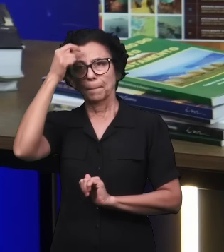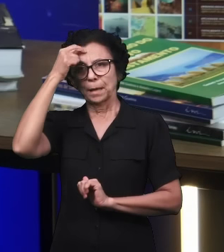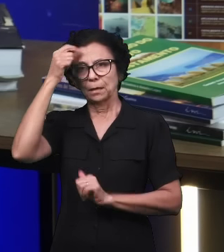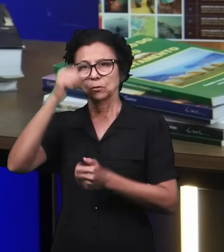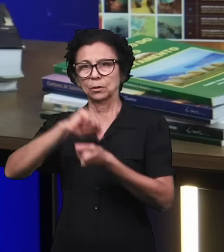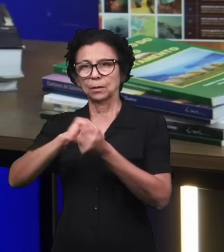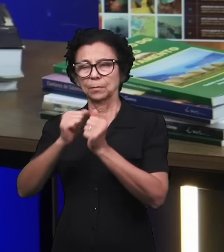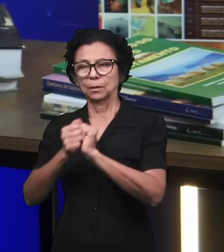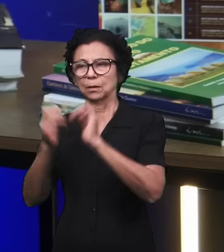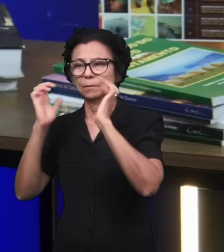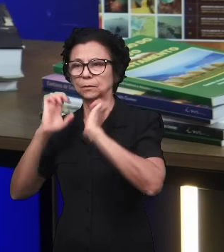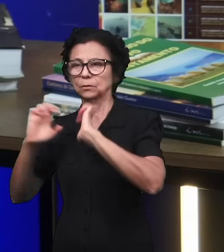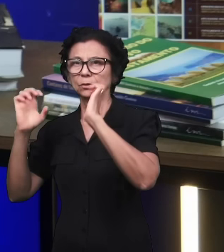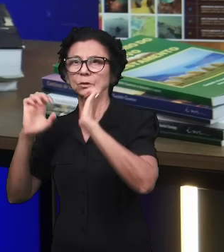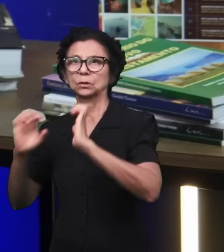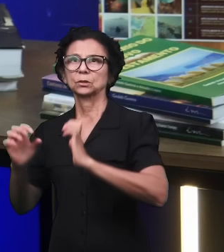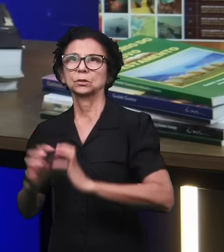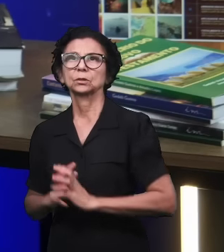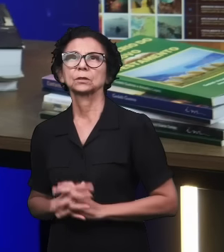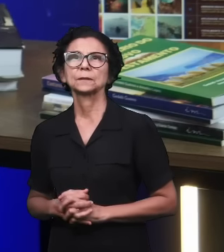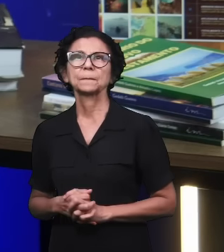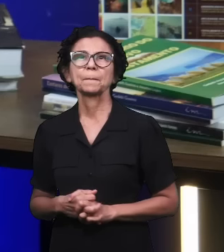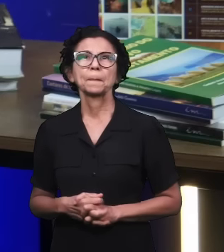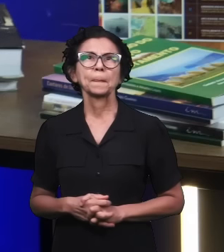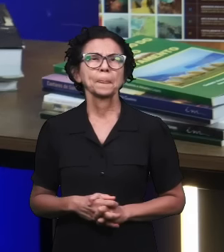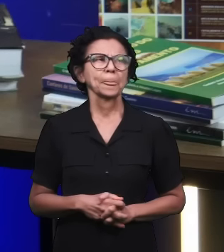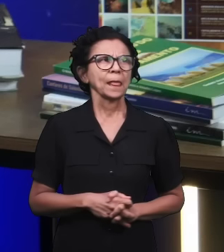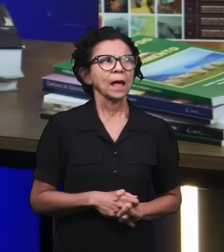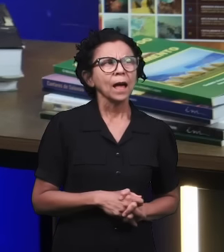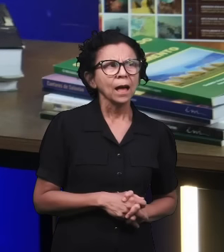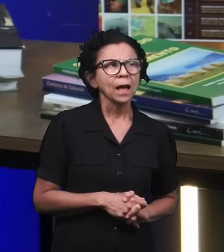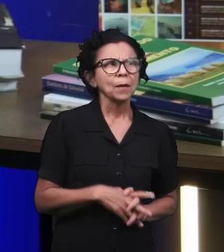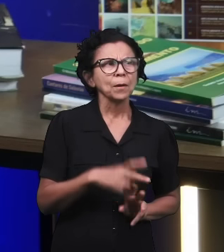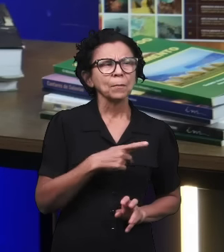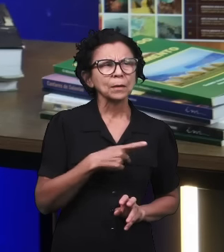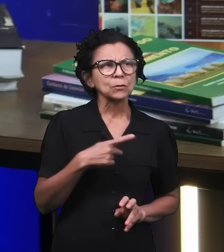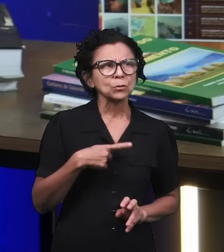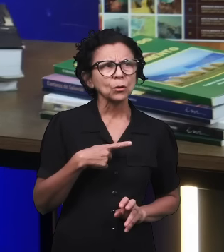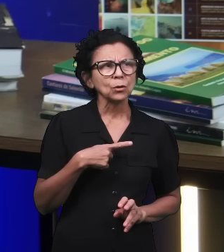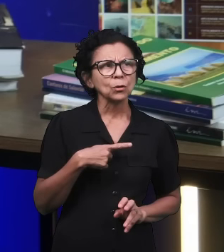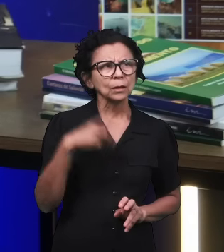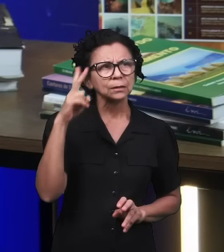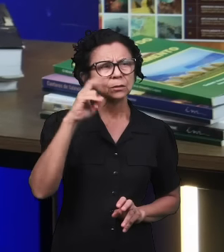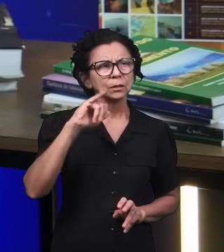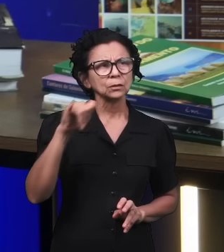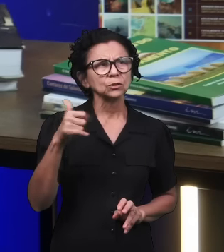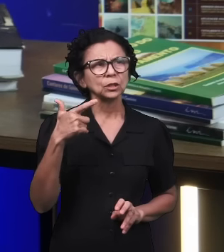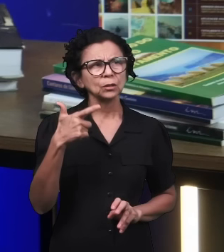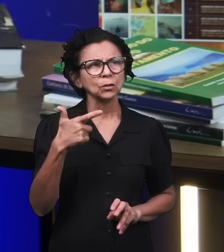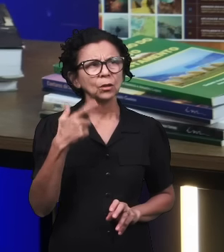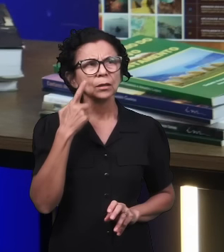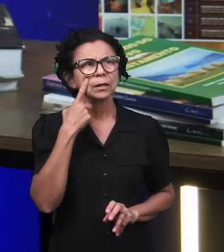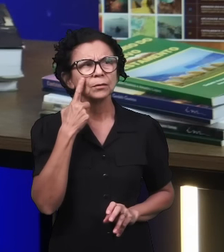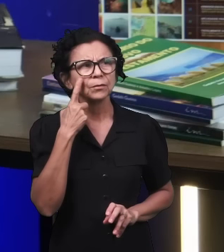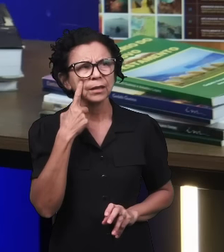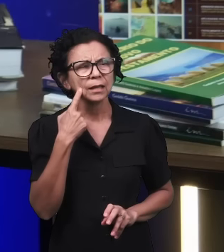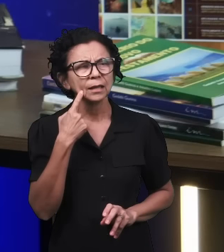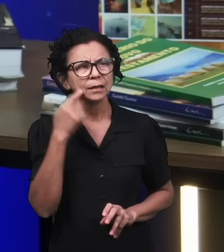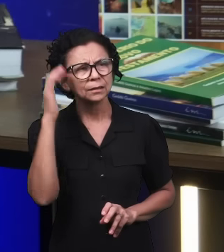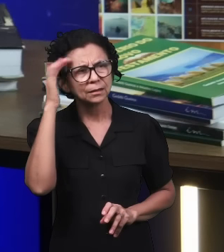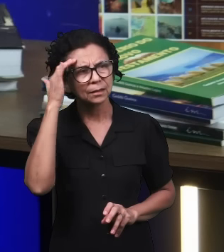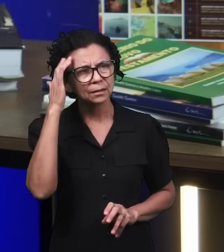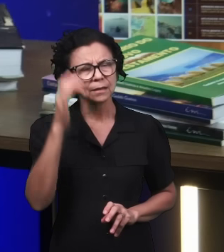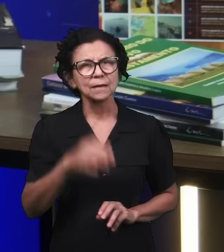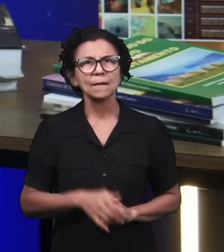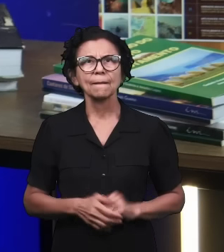pastor, eu gostaria de saber mais da história de Jacó. Vá lá na playlist, porque nós temos mais de 60 episódios